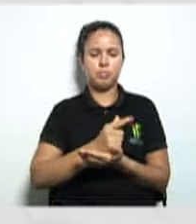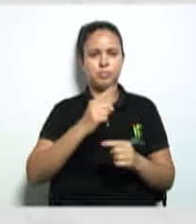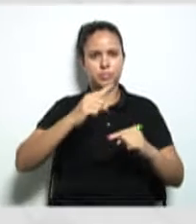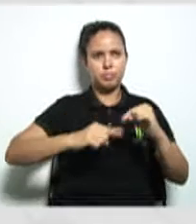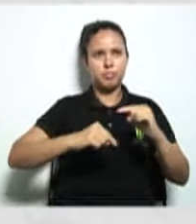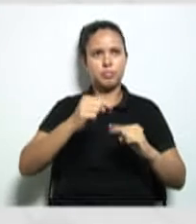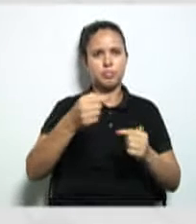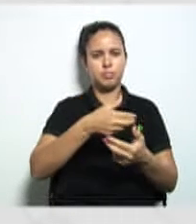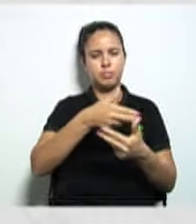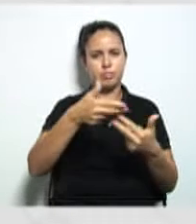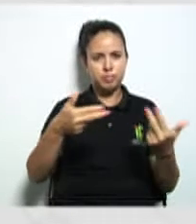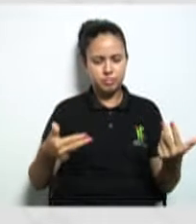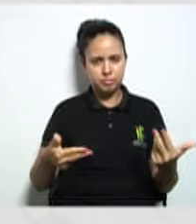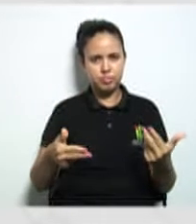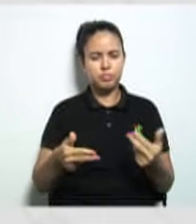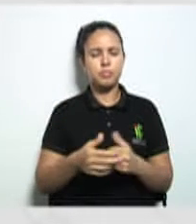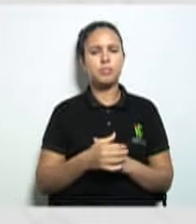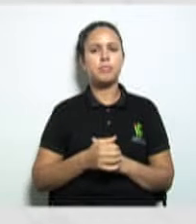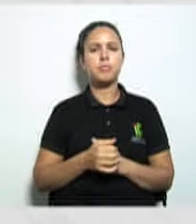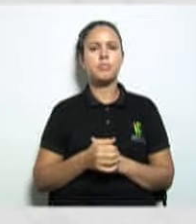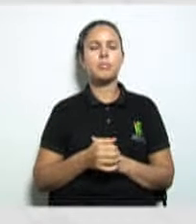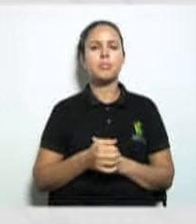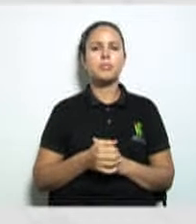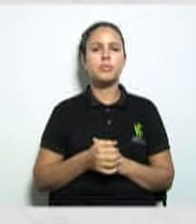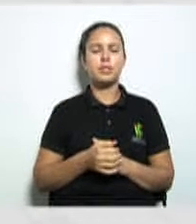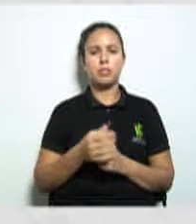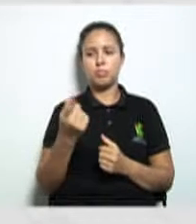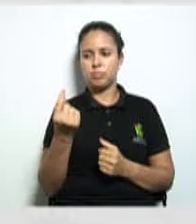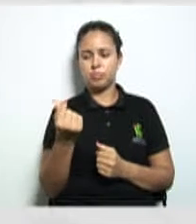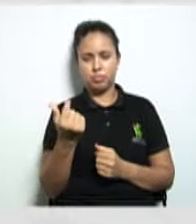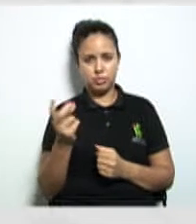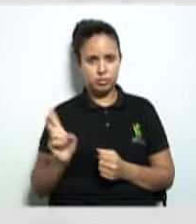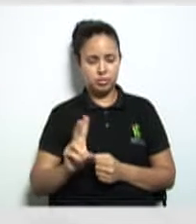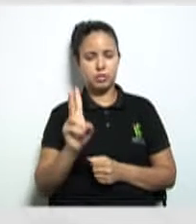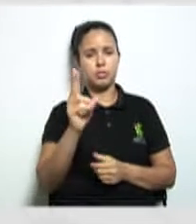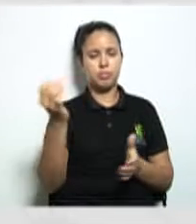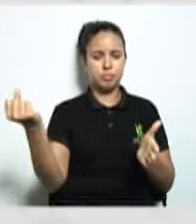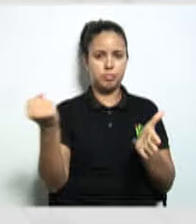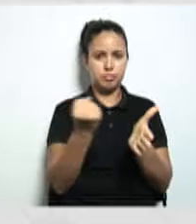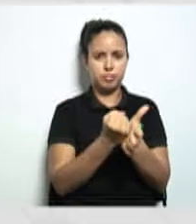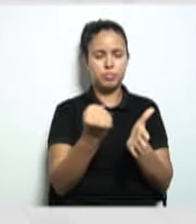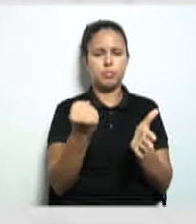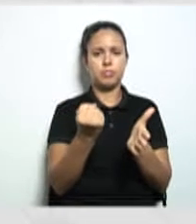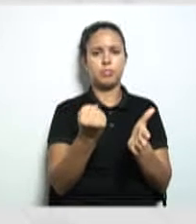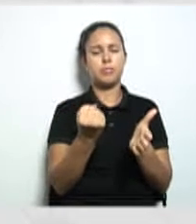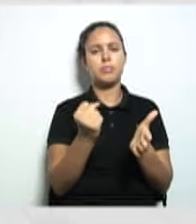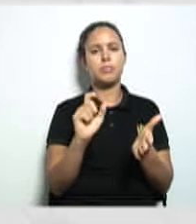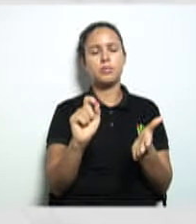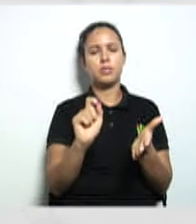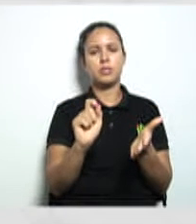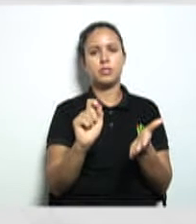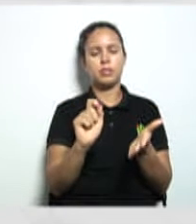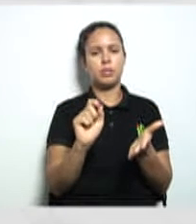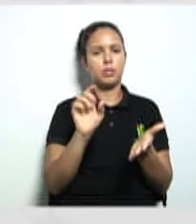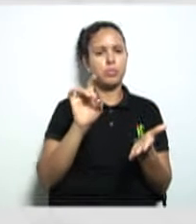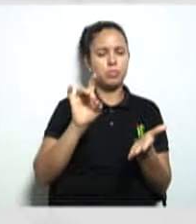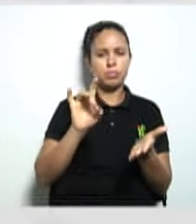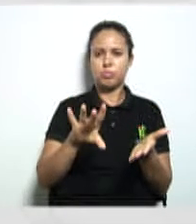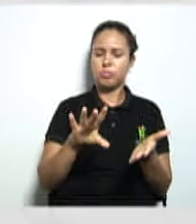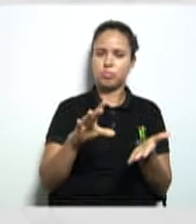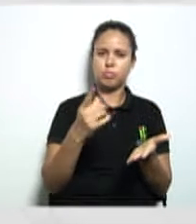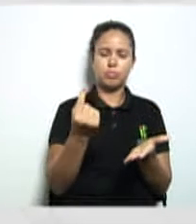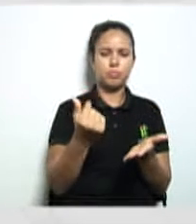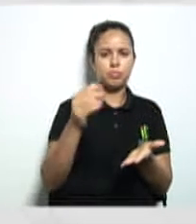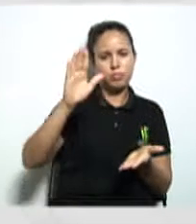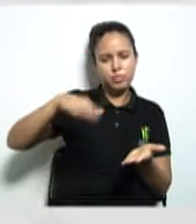Tá? Então, por isso que diz que os preços eram fixados, né, o valor desses produtos, de forma a não produzir o lucro, porque o